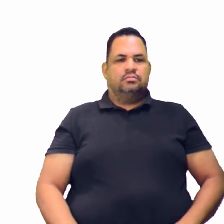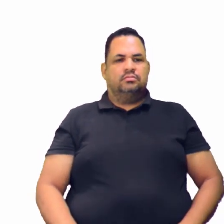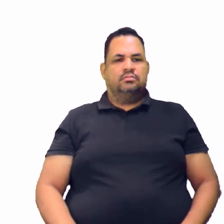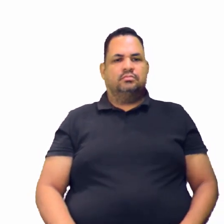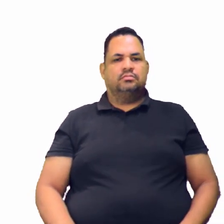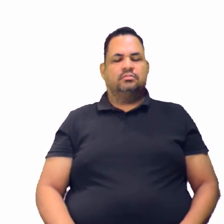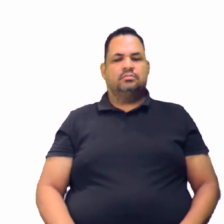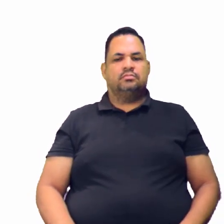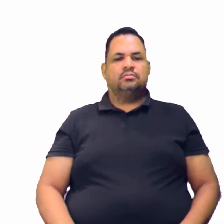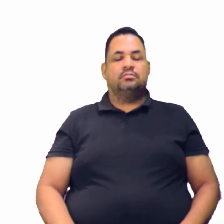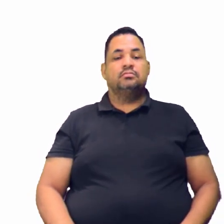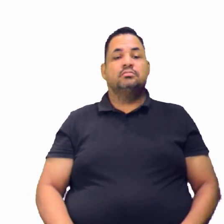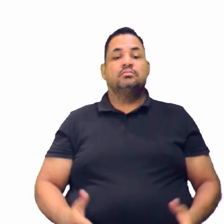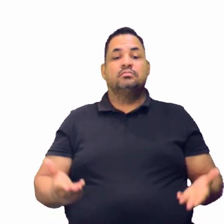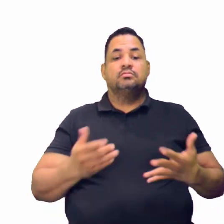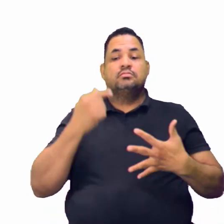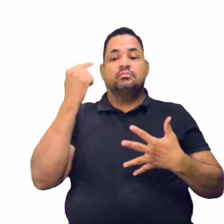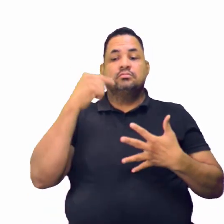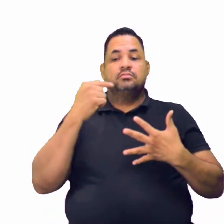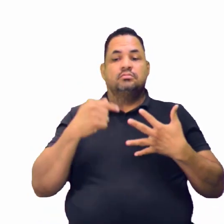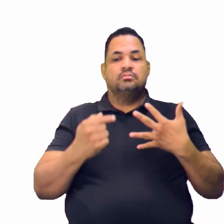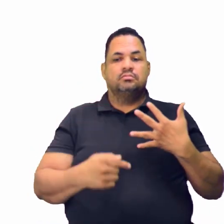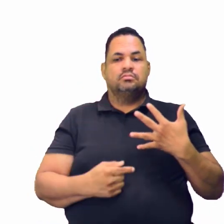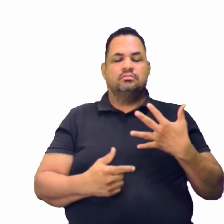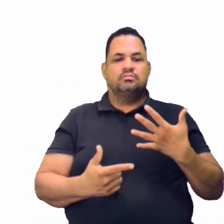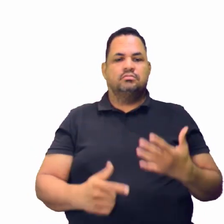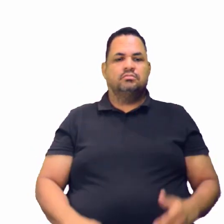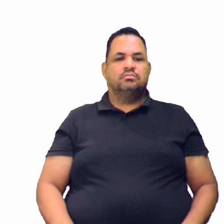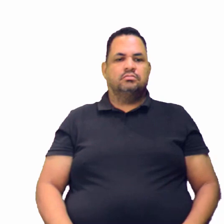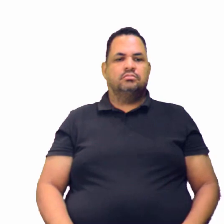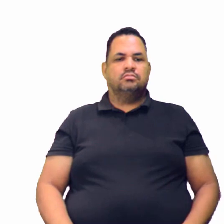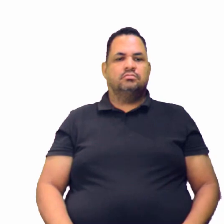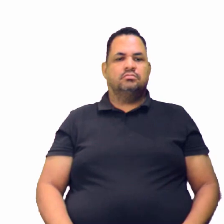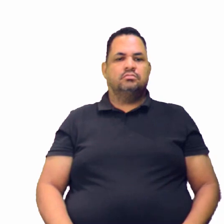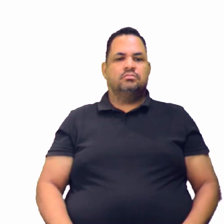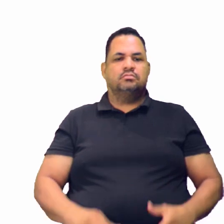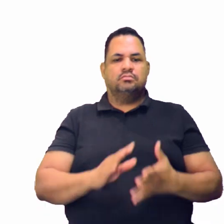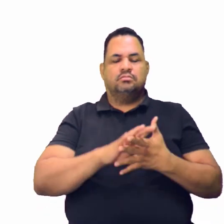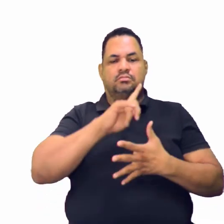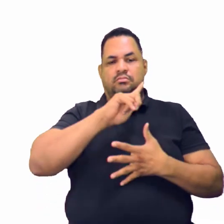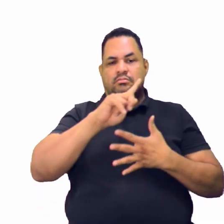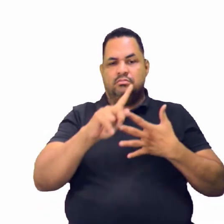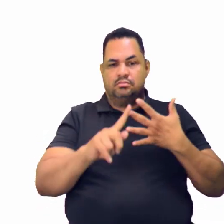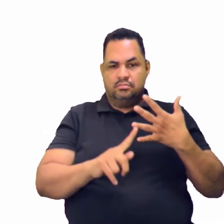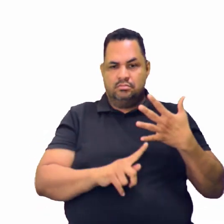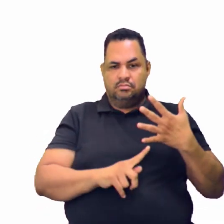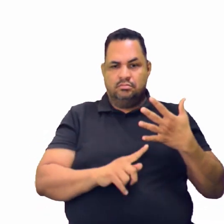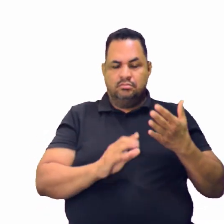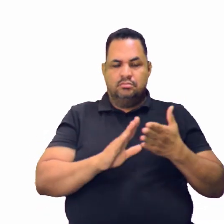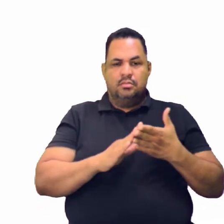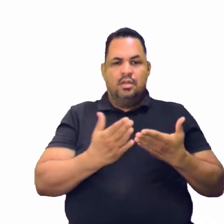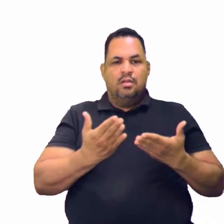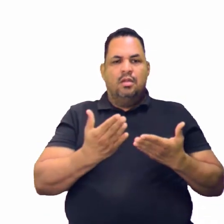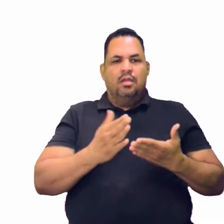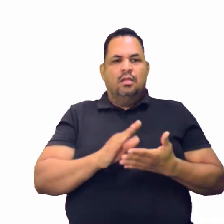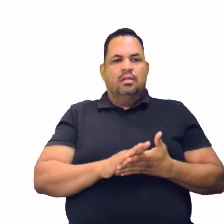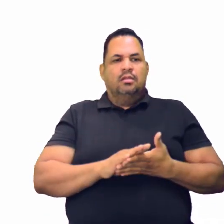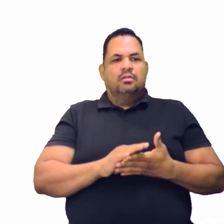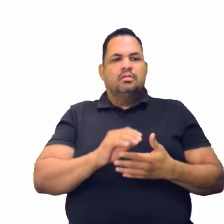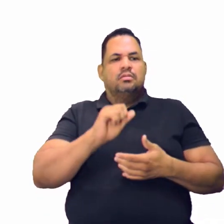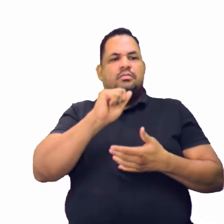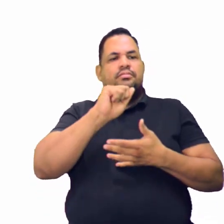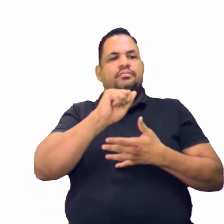agora sim, agora você vai classificar de acordo com o gênero. Esse gênero aqui, ó.